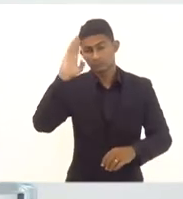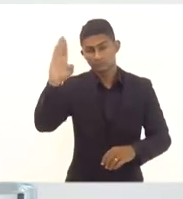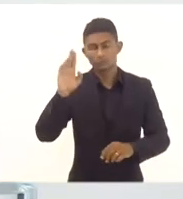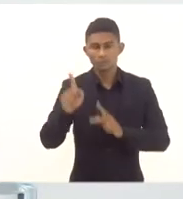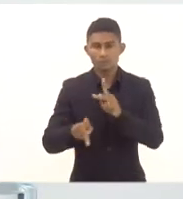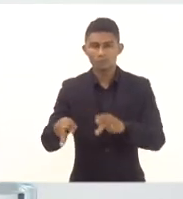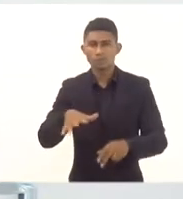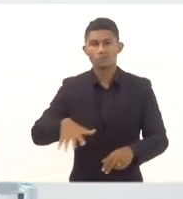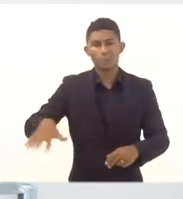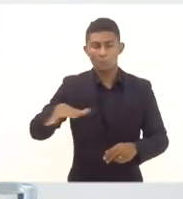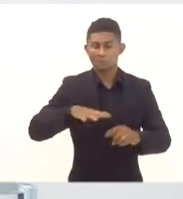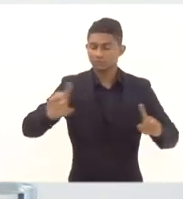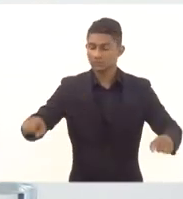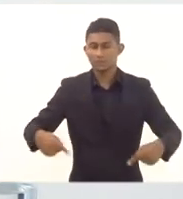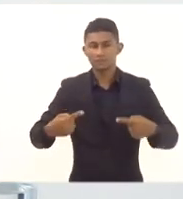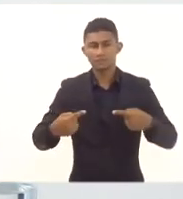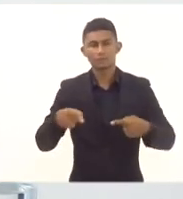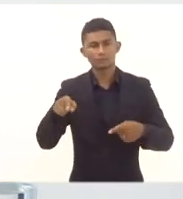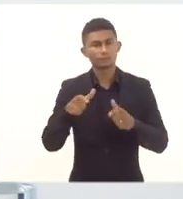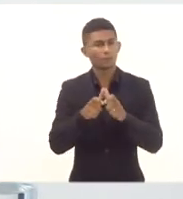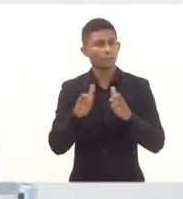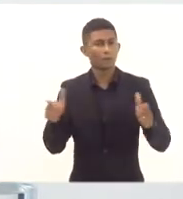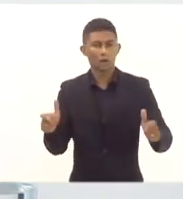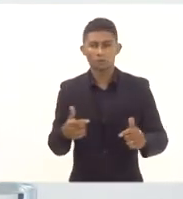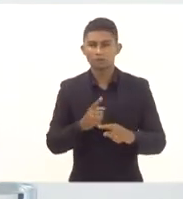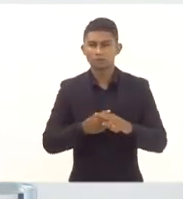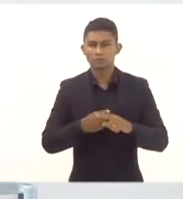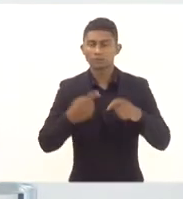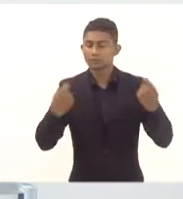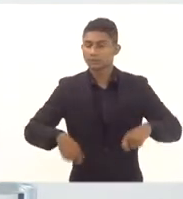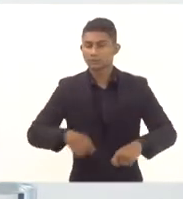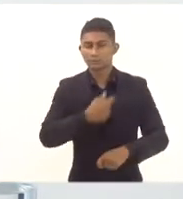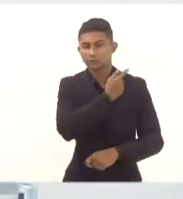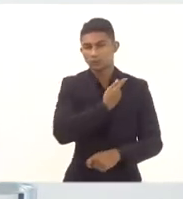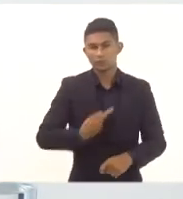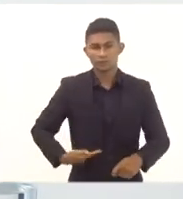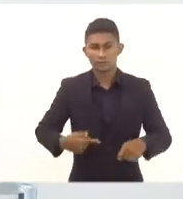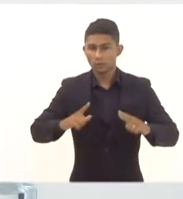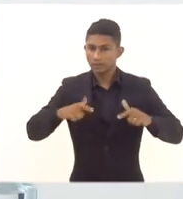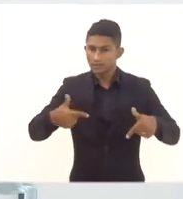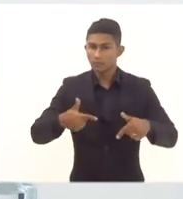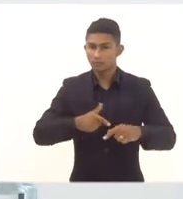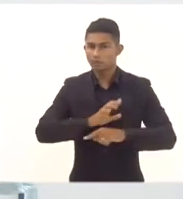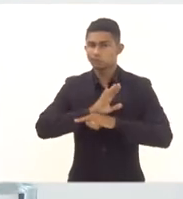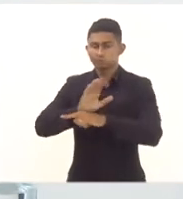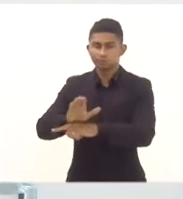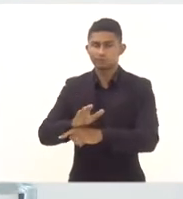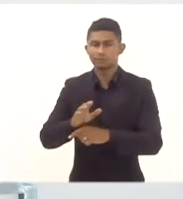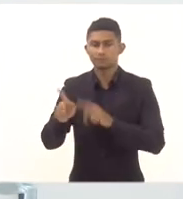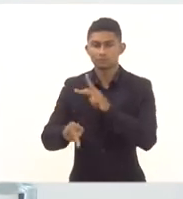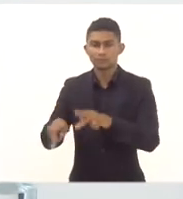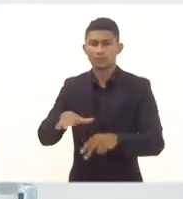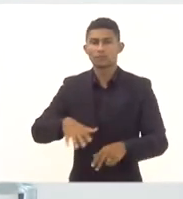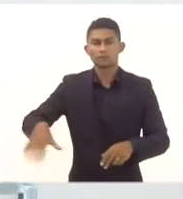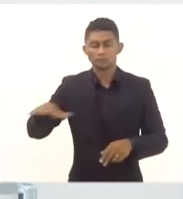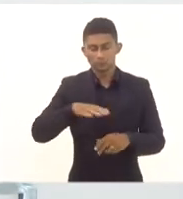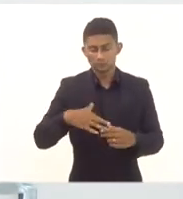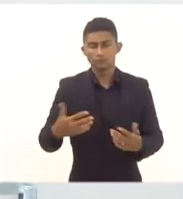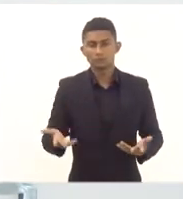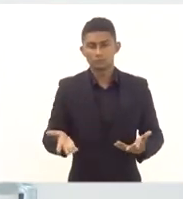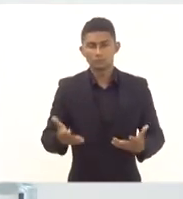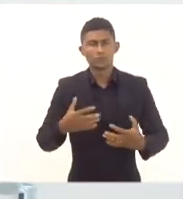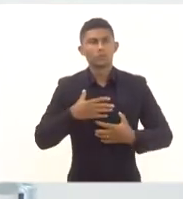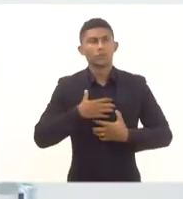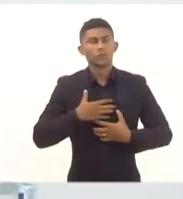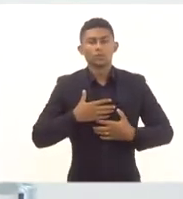a população que depende de ações concretas do governo para que possam aí tem um suspiro diante de tanta tragédia